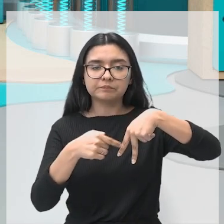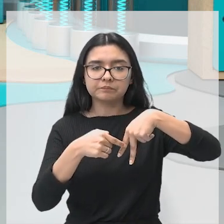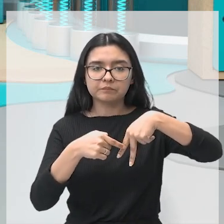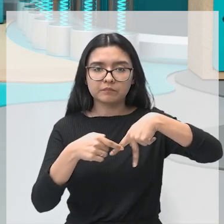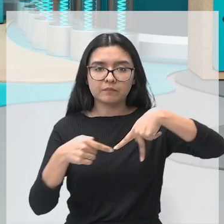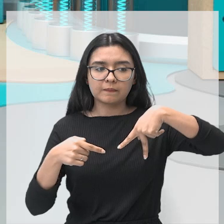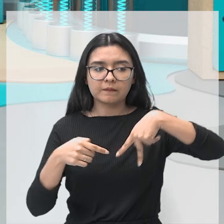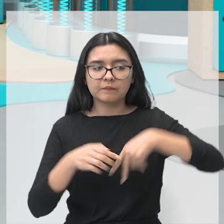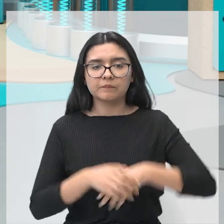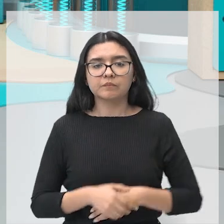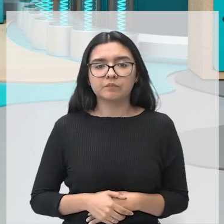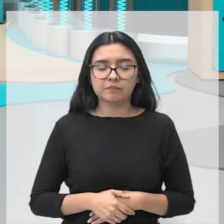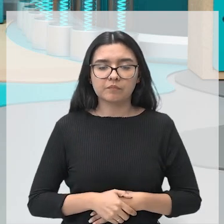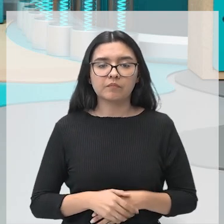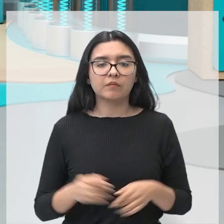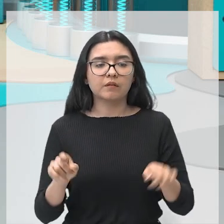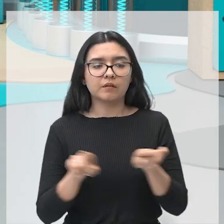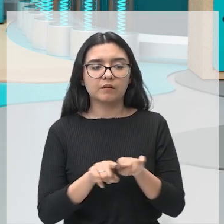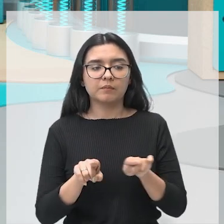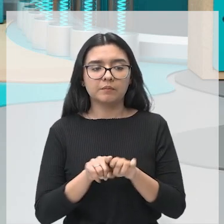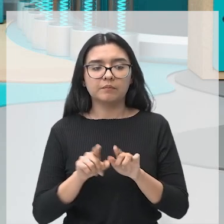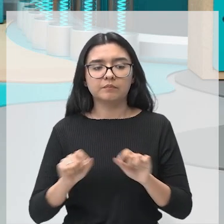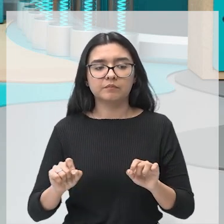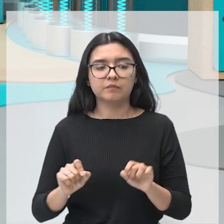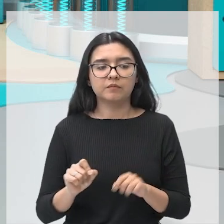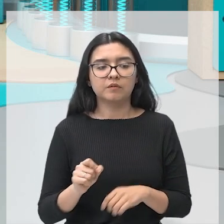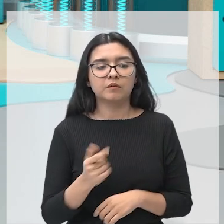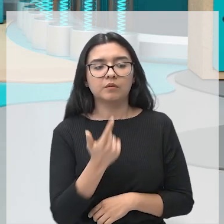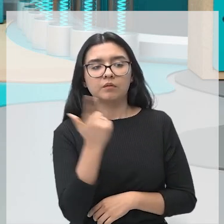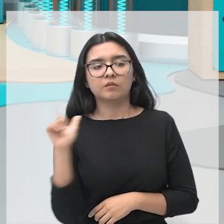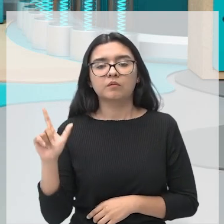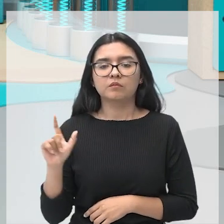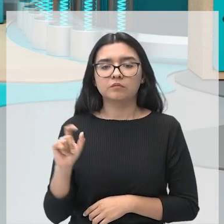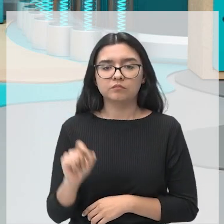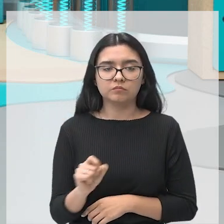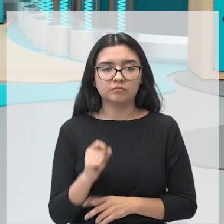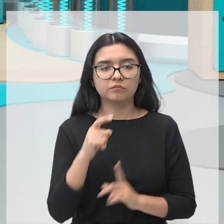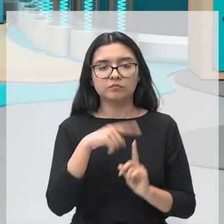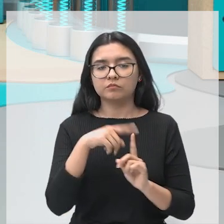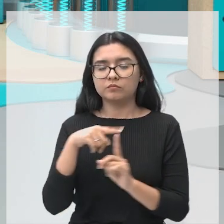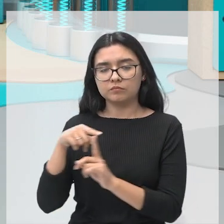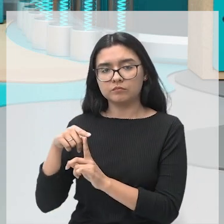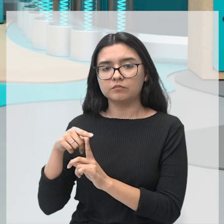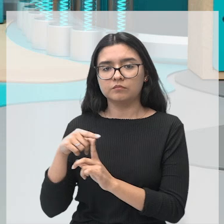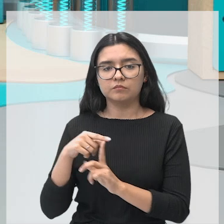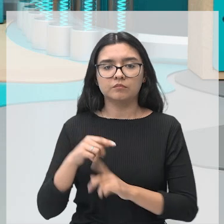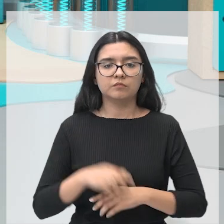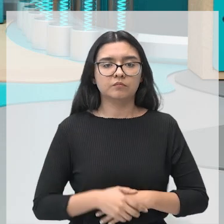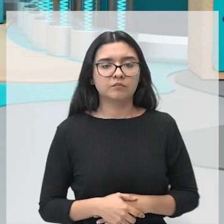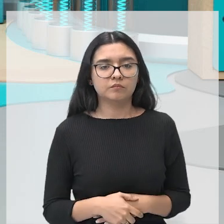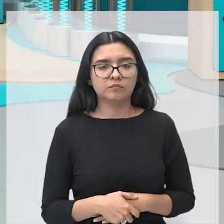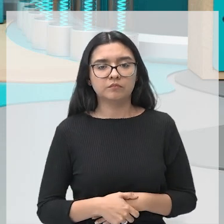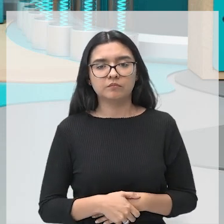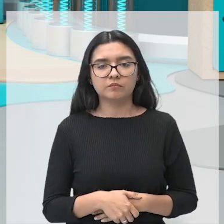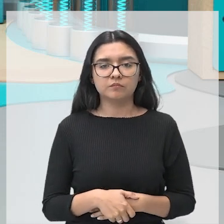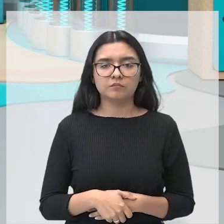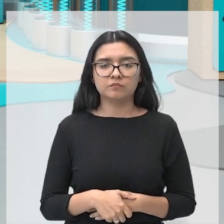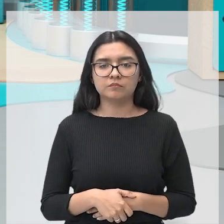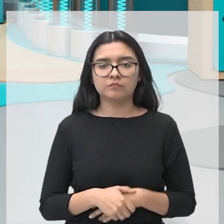também um desvio muito comum denominado recurvatum ou o